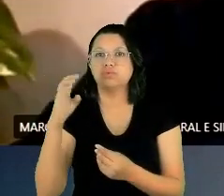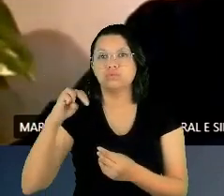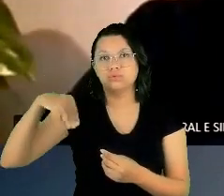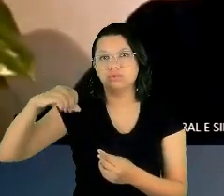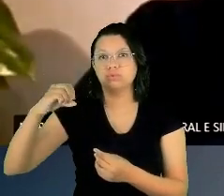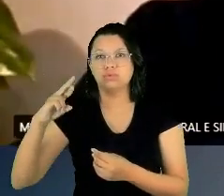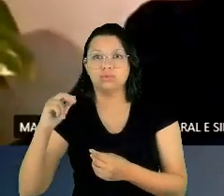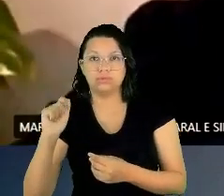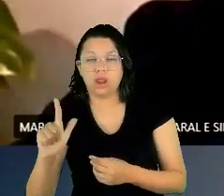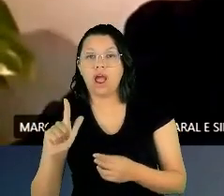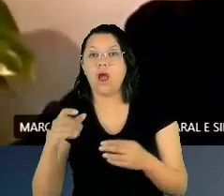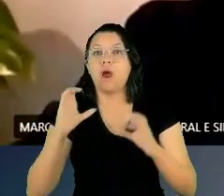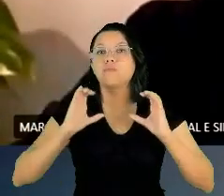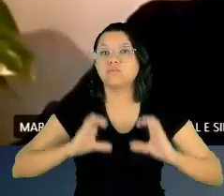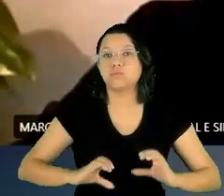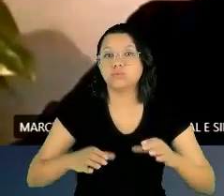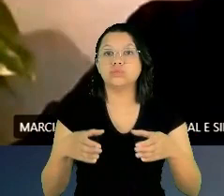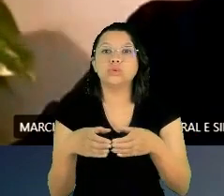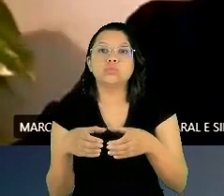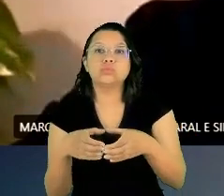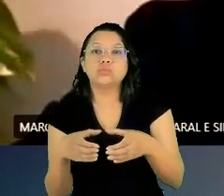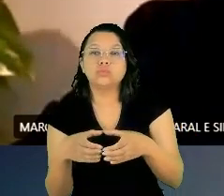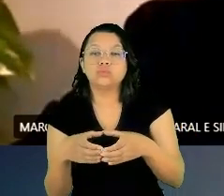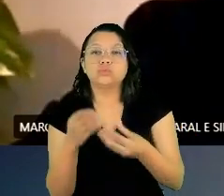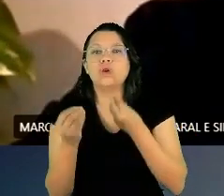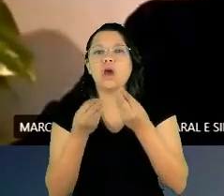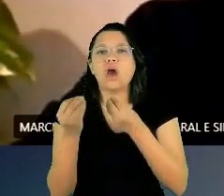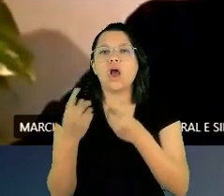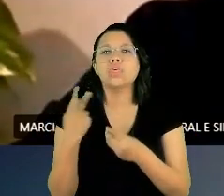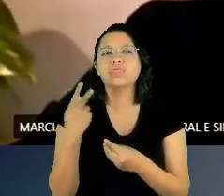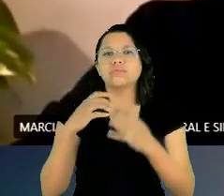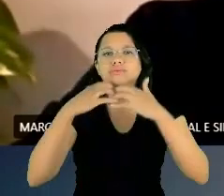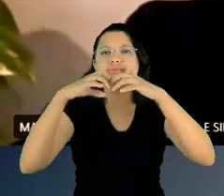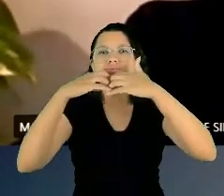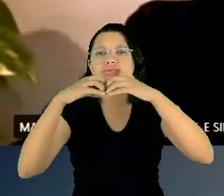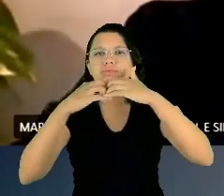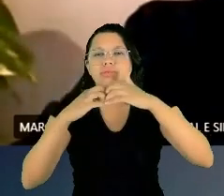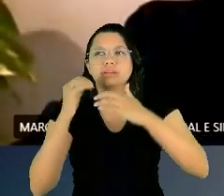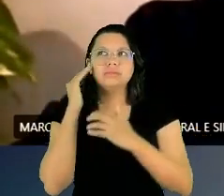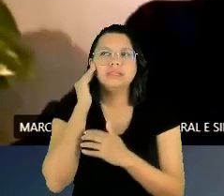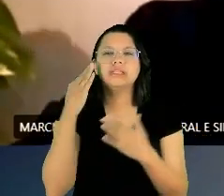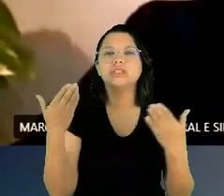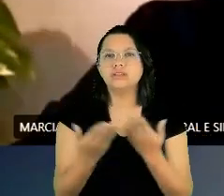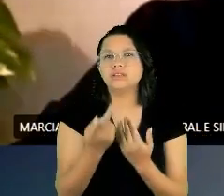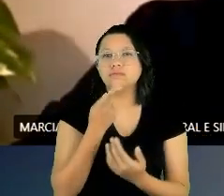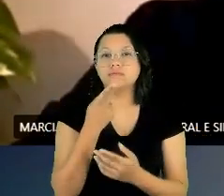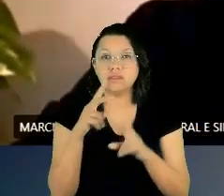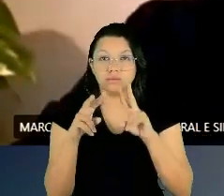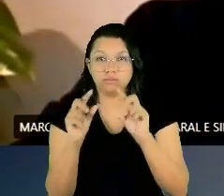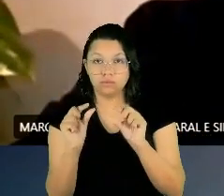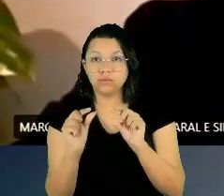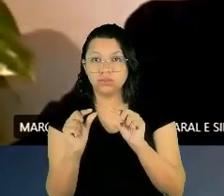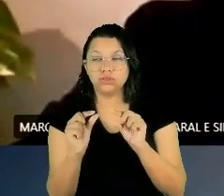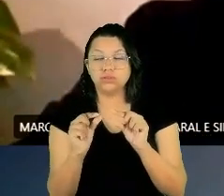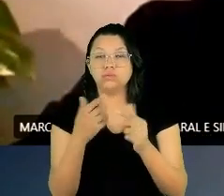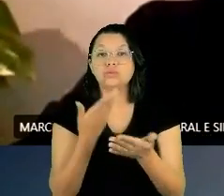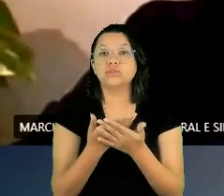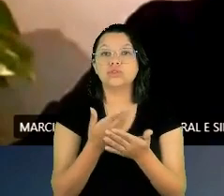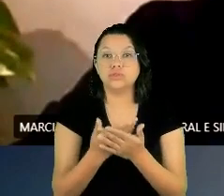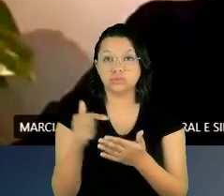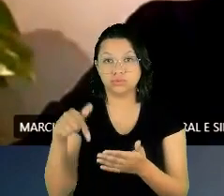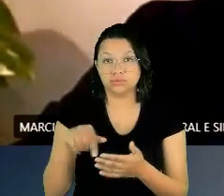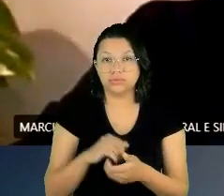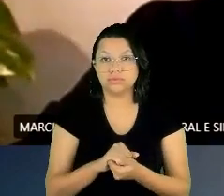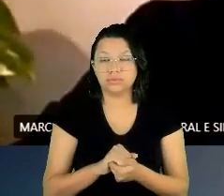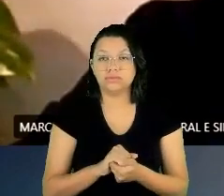morais, discutir comportamento de tribo, comportamento de grupo, como é que o nosso cérebro processa isso, eu vou falar um pouquinho